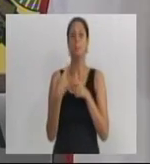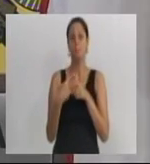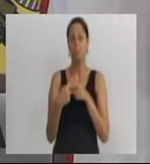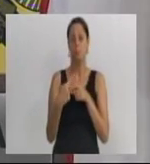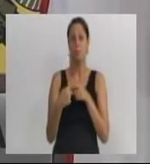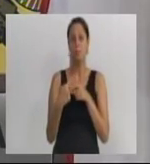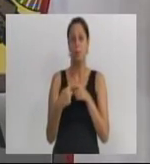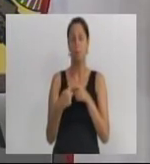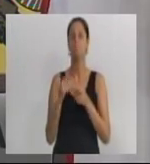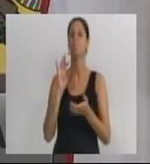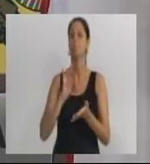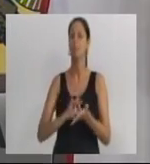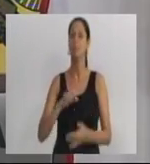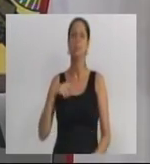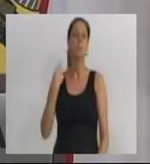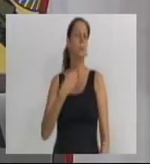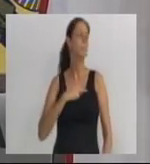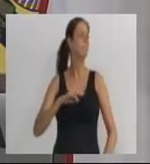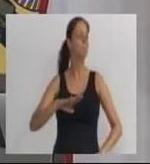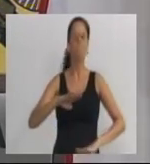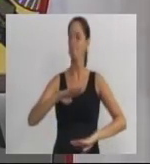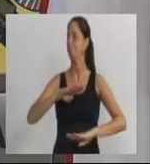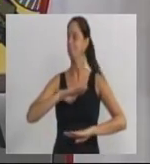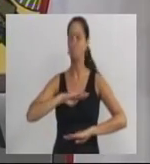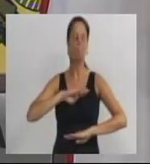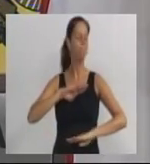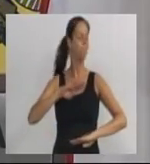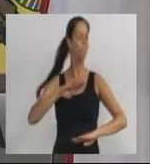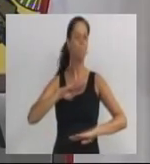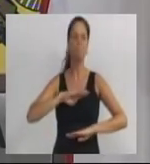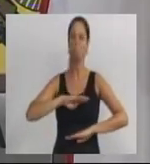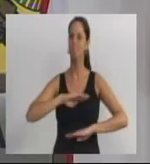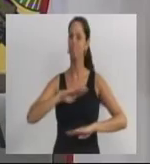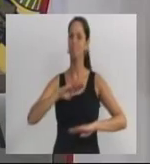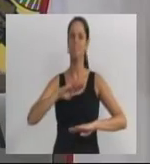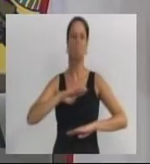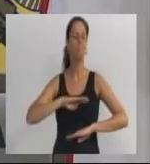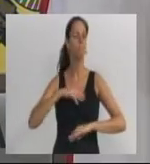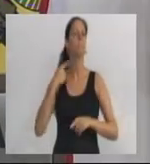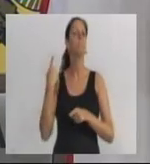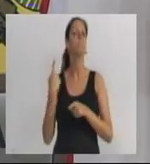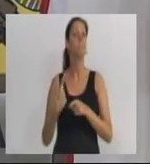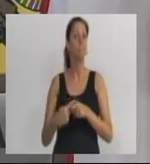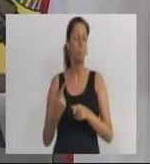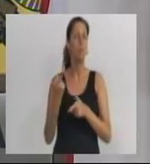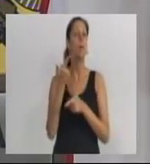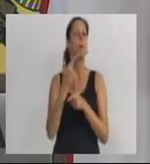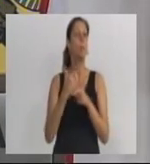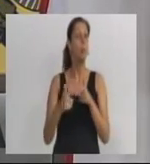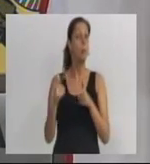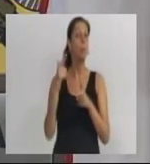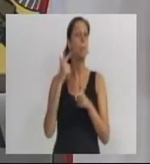por conta da nossa insatisfação com o não atendimento e a não cobertura do sistema